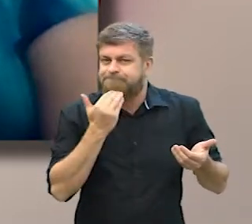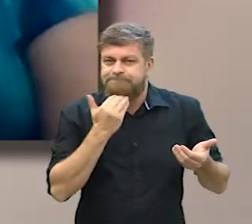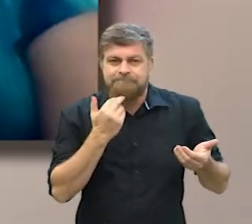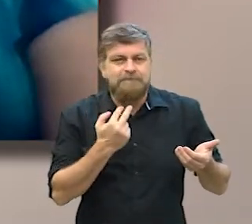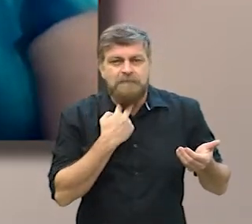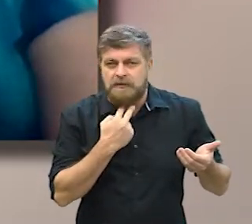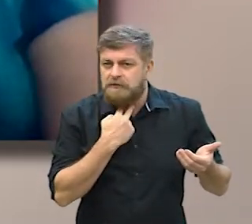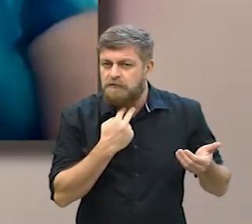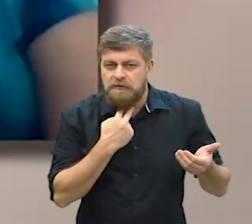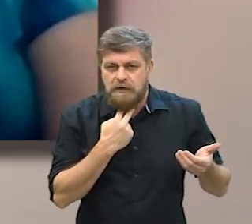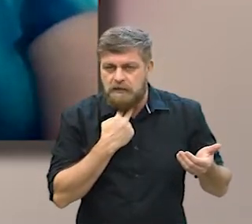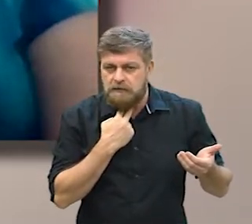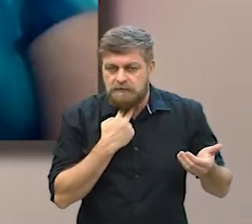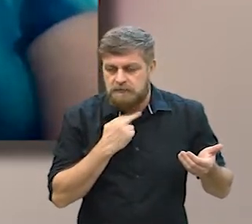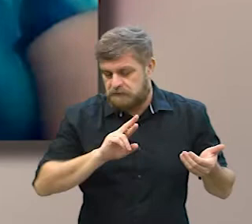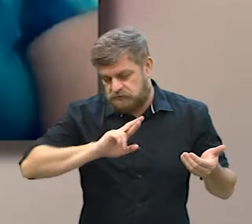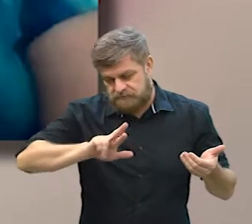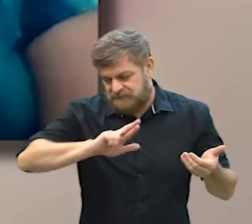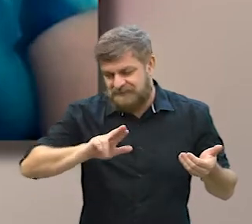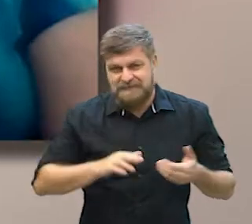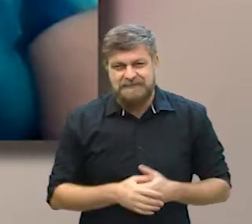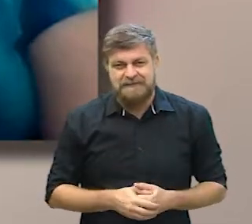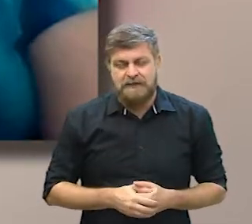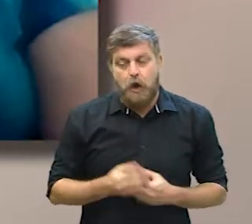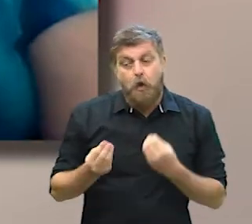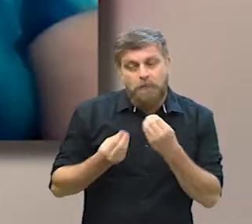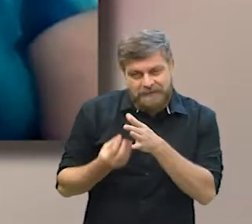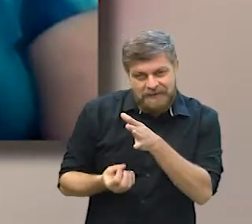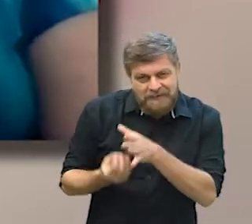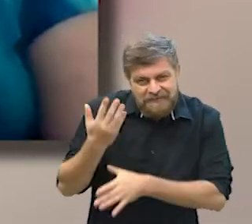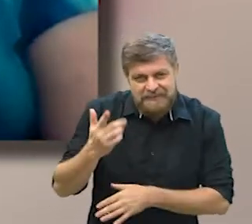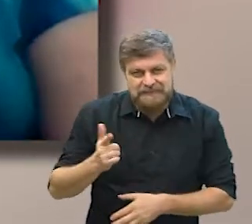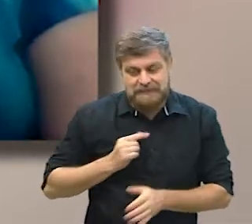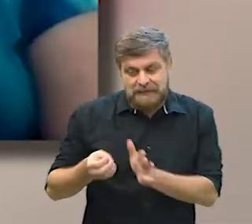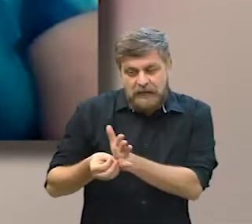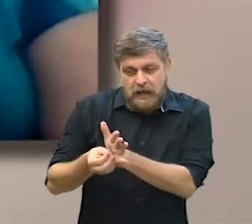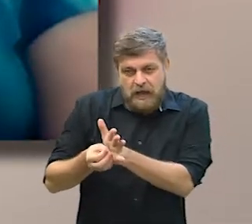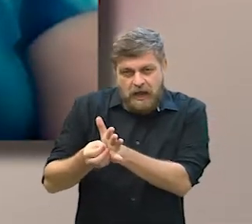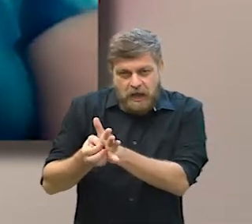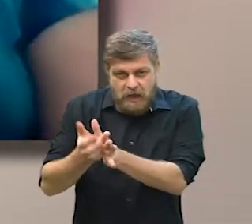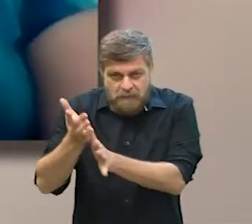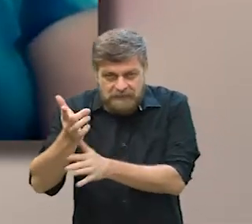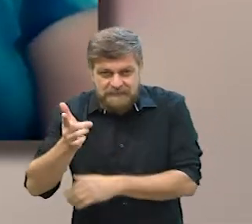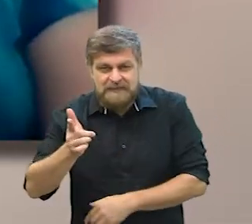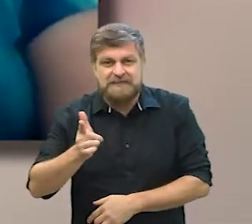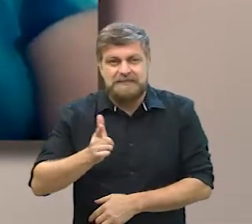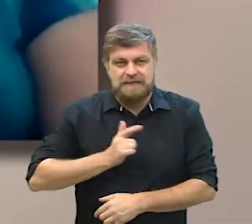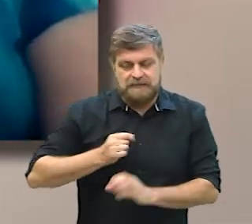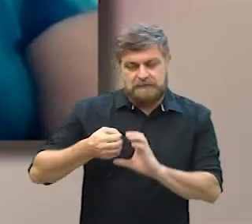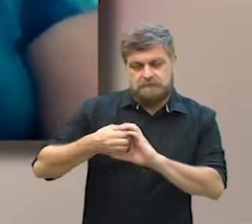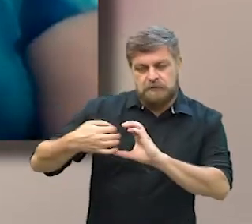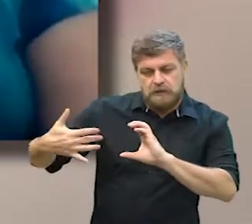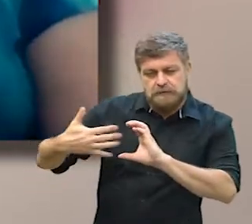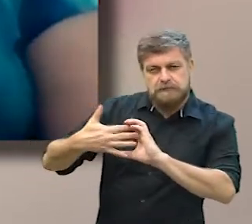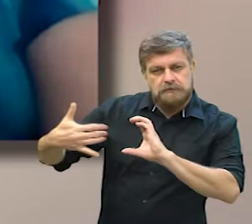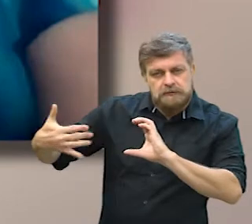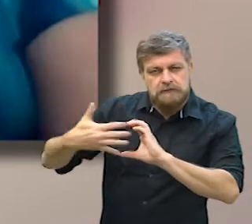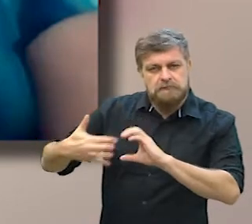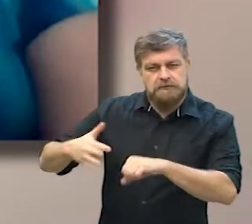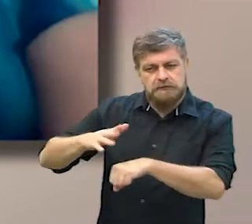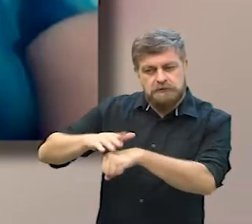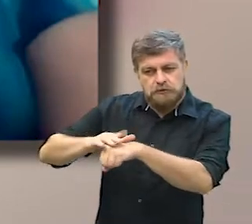identifica que ela é autista. Não, não é assim que acontece. Muitas vezes você pode ter outras síndromes,